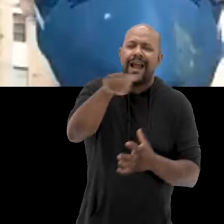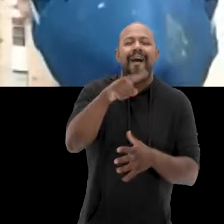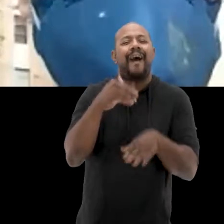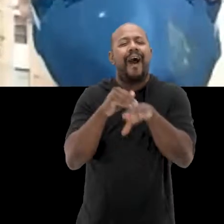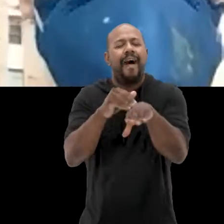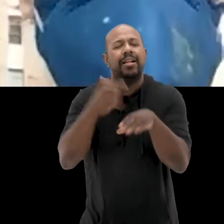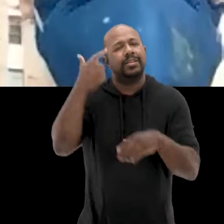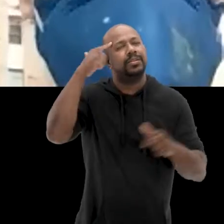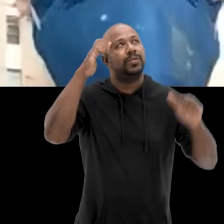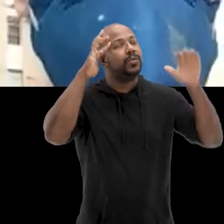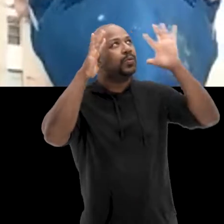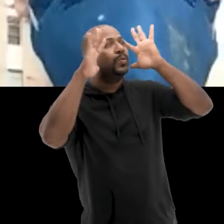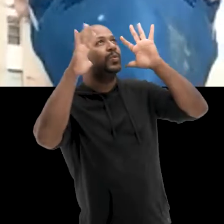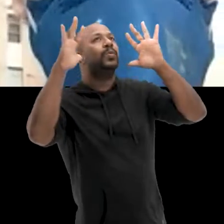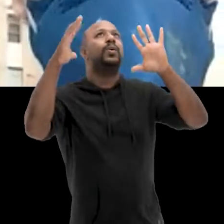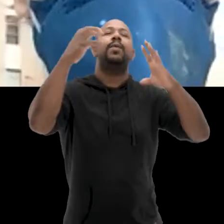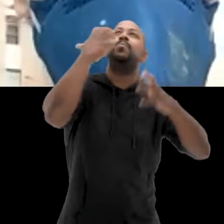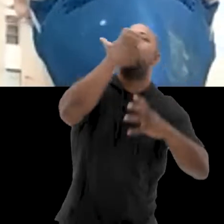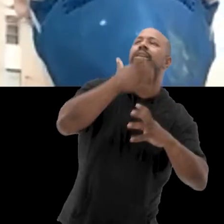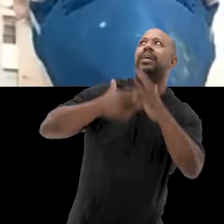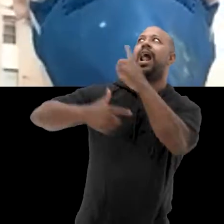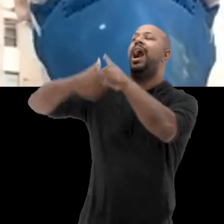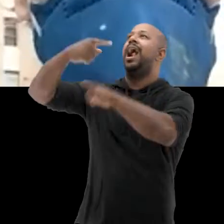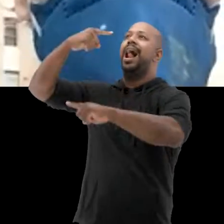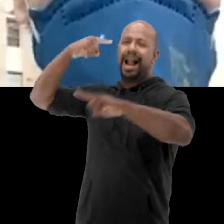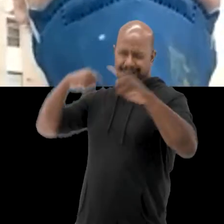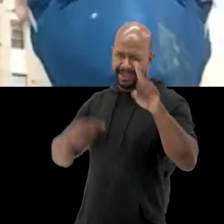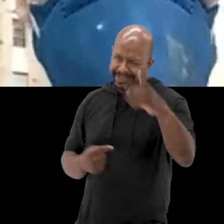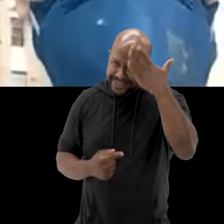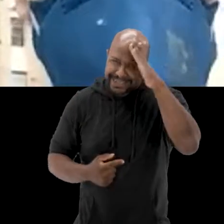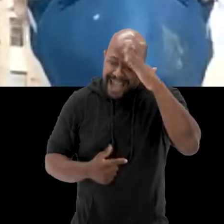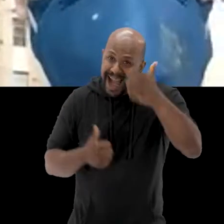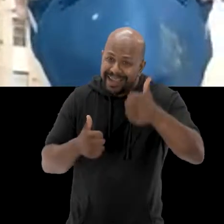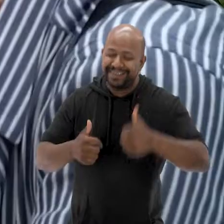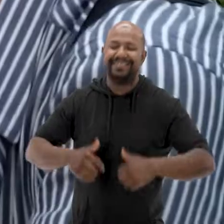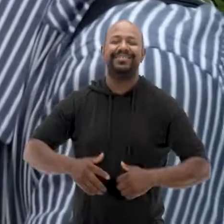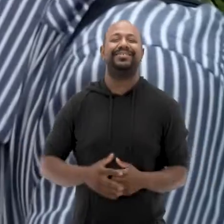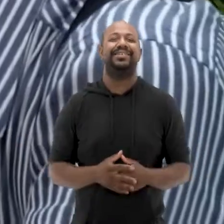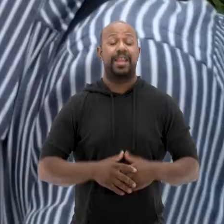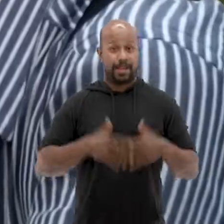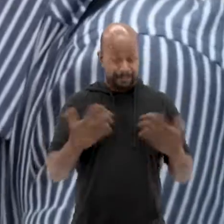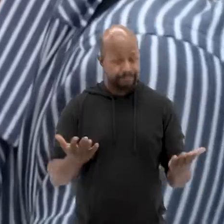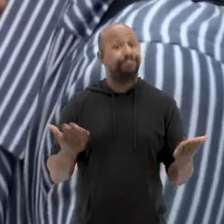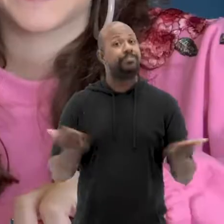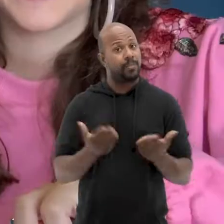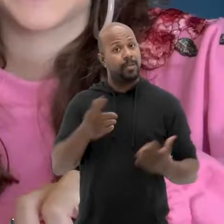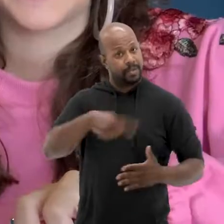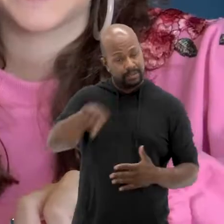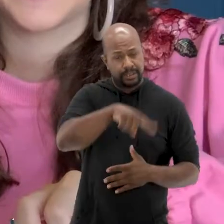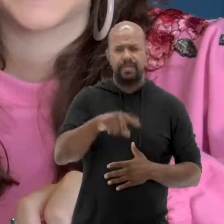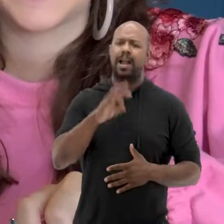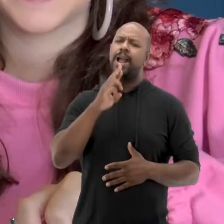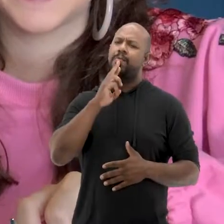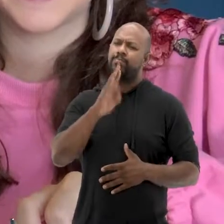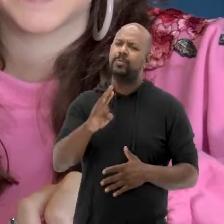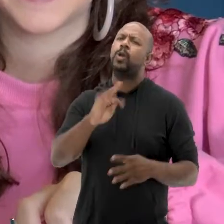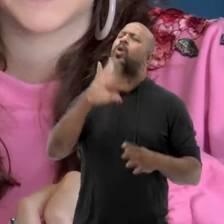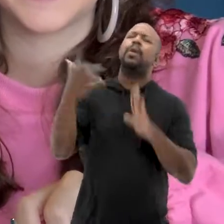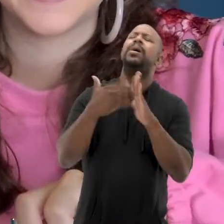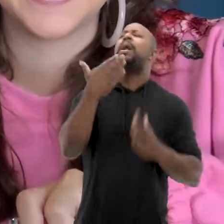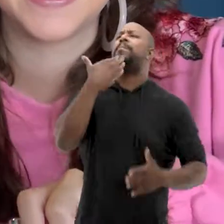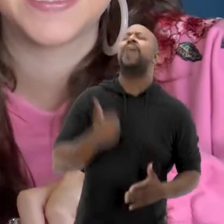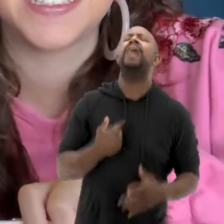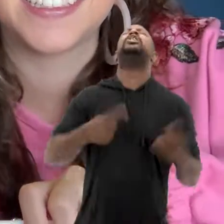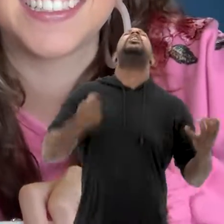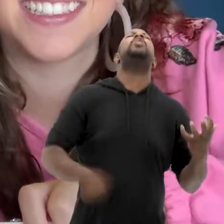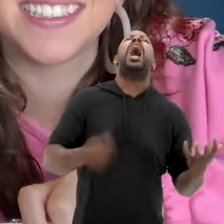você uma viagem musical, assim, te levar numa viagem no tempo, sabe? Hoje a gente vai responder todo mundo